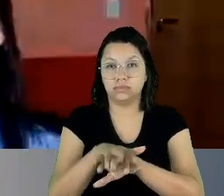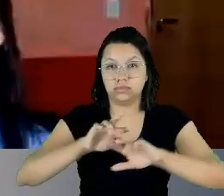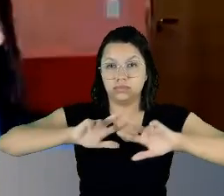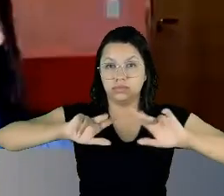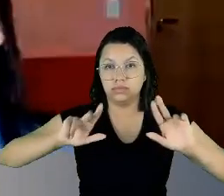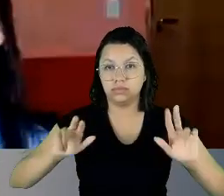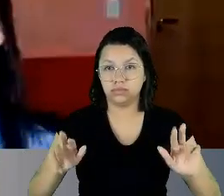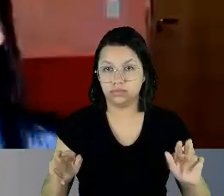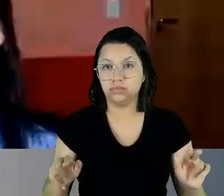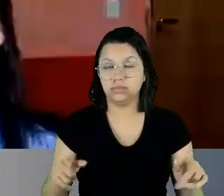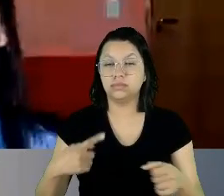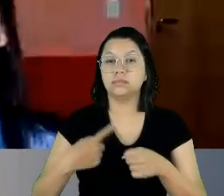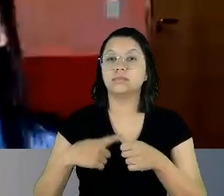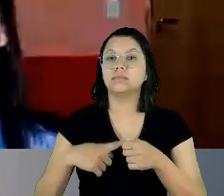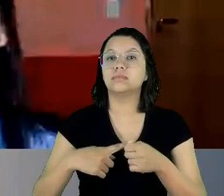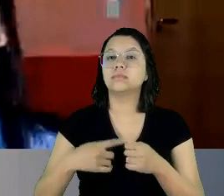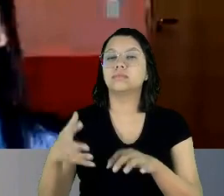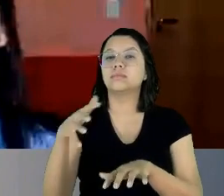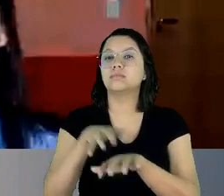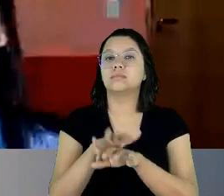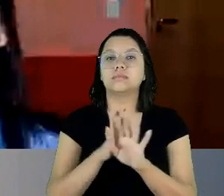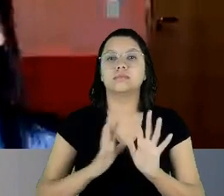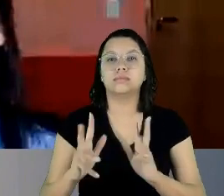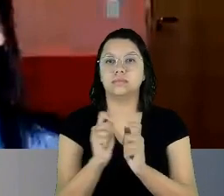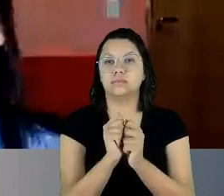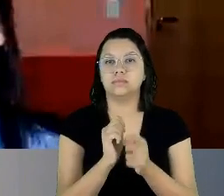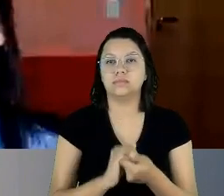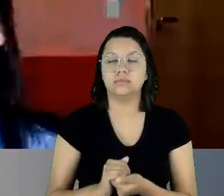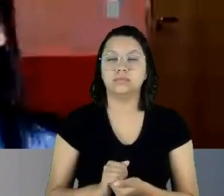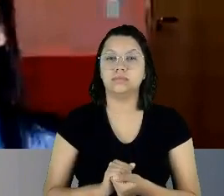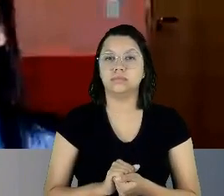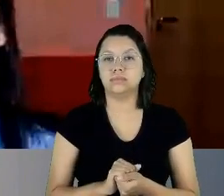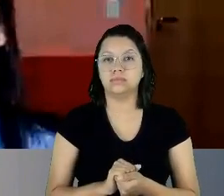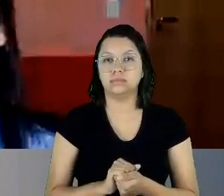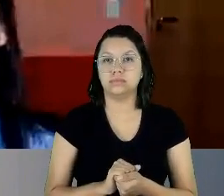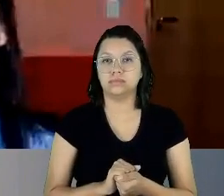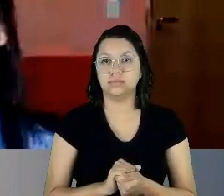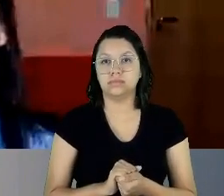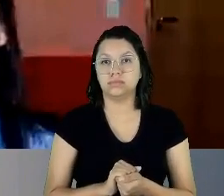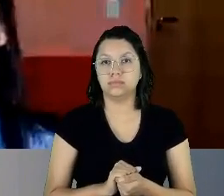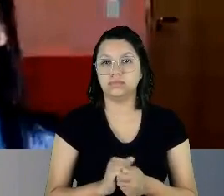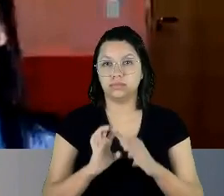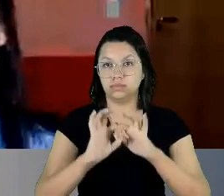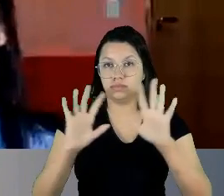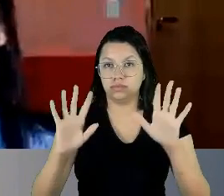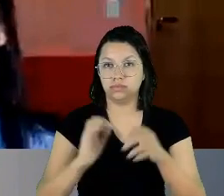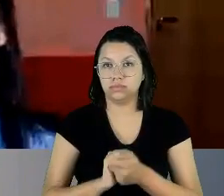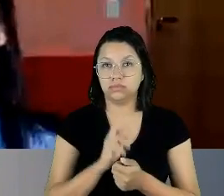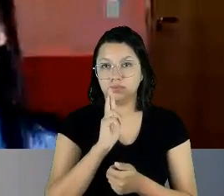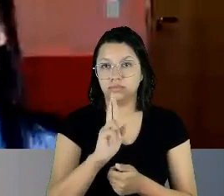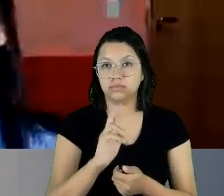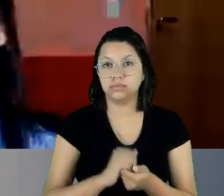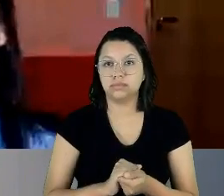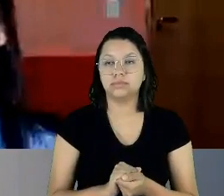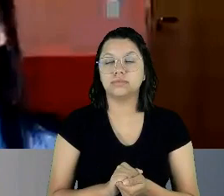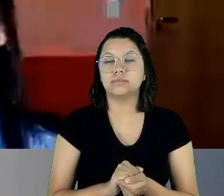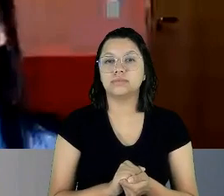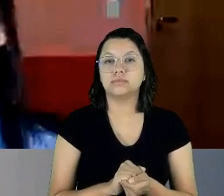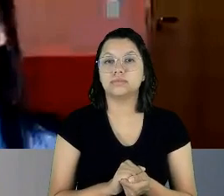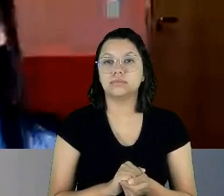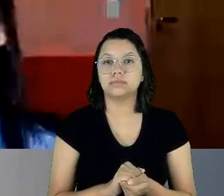e plurais, uma cidade inclusiva para todos. A palavra está aberta.